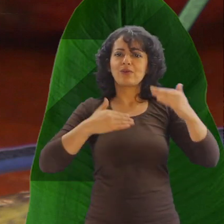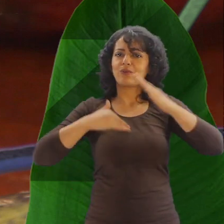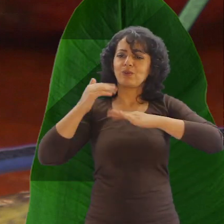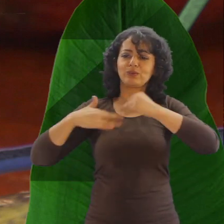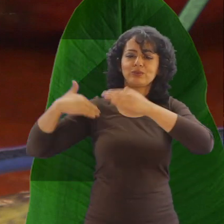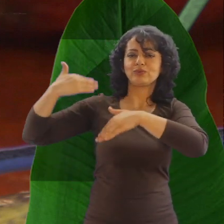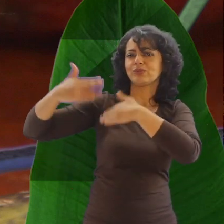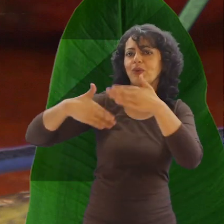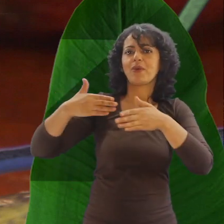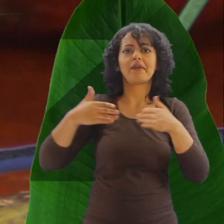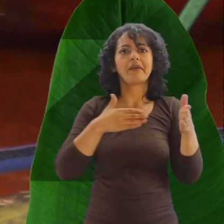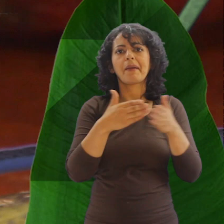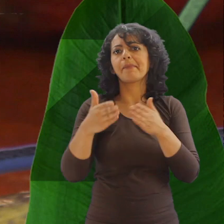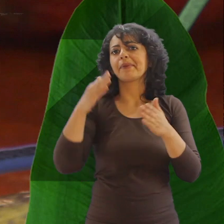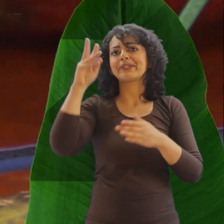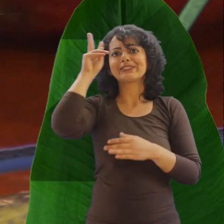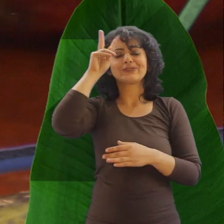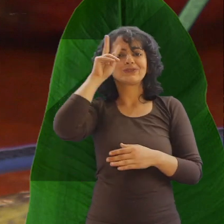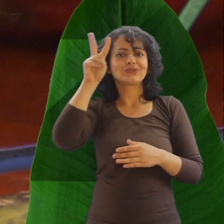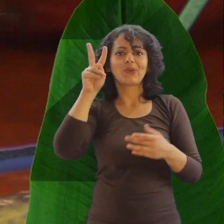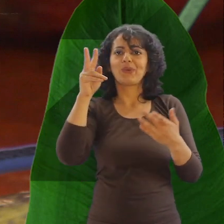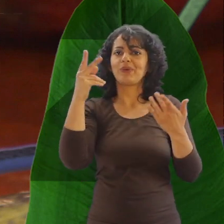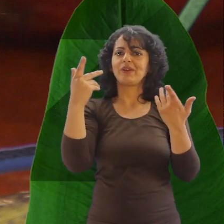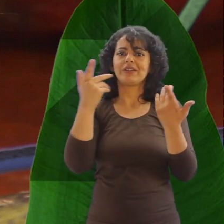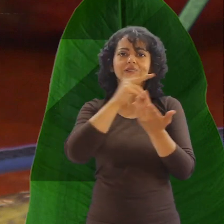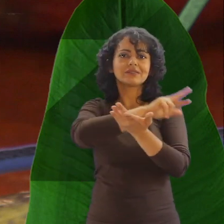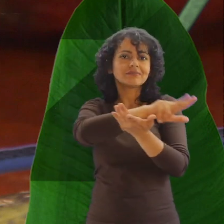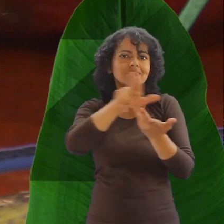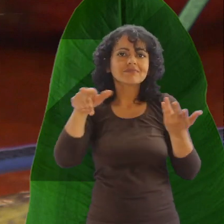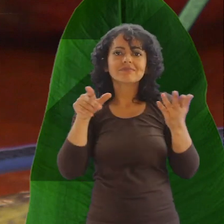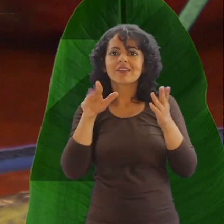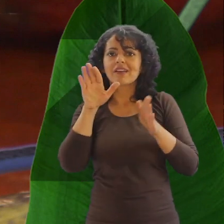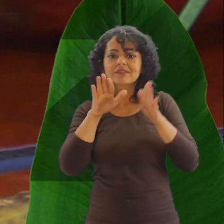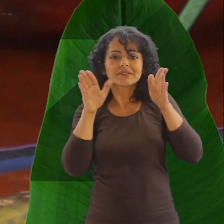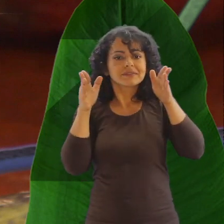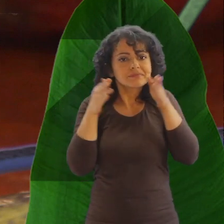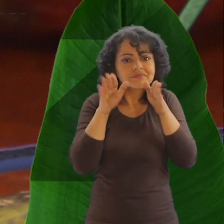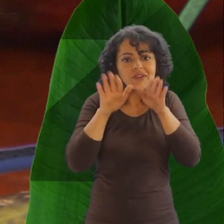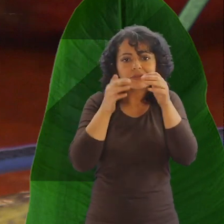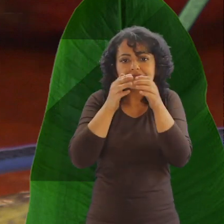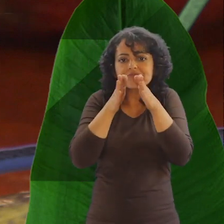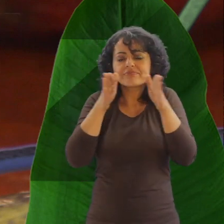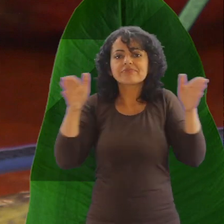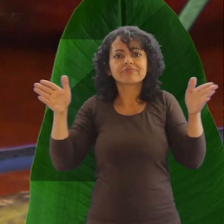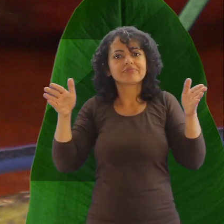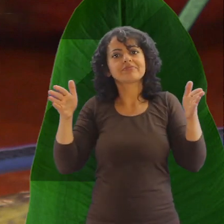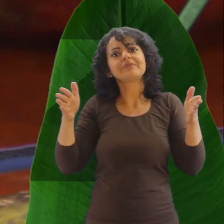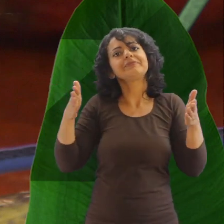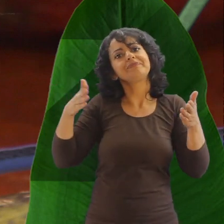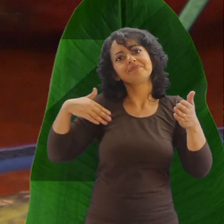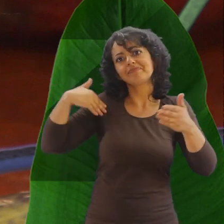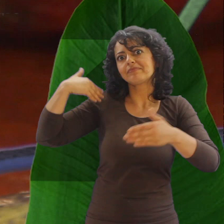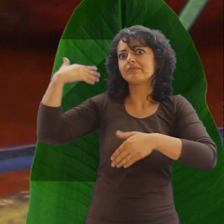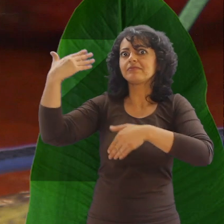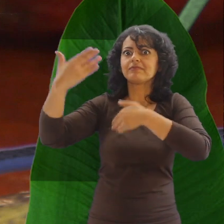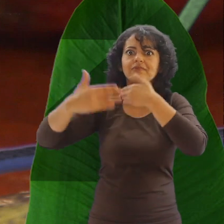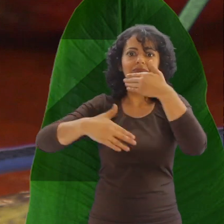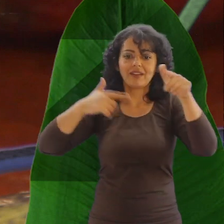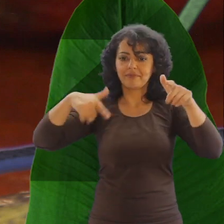as construções de percursos e dessas histórias pequenas e amplas que foram se